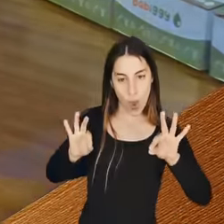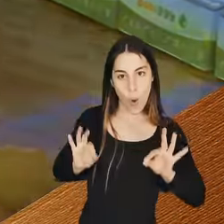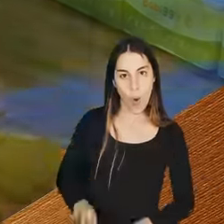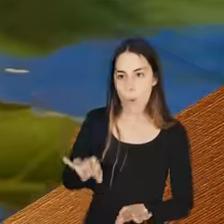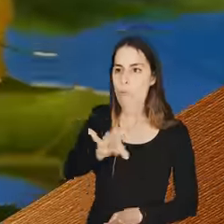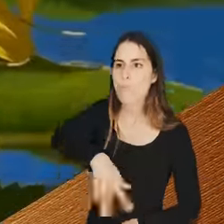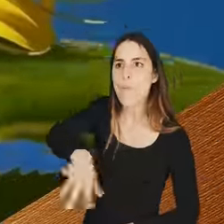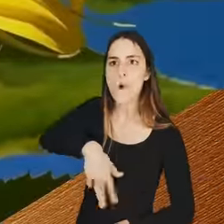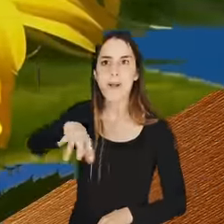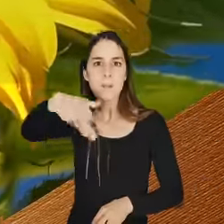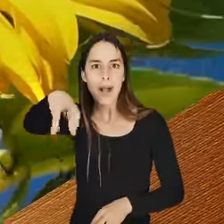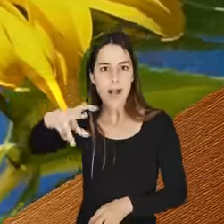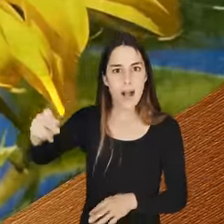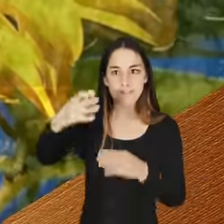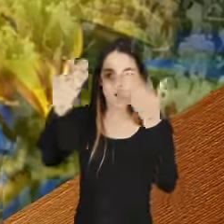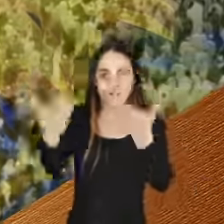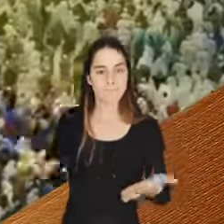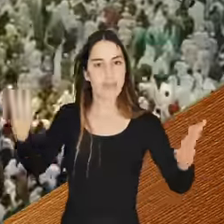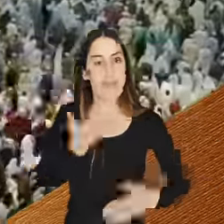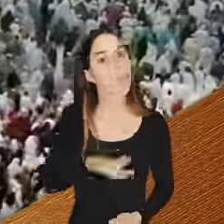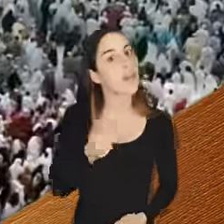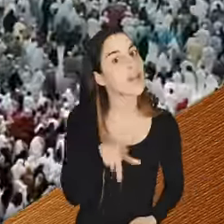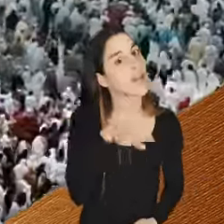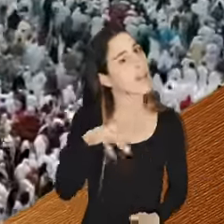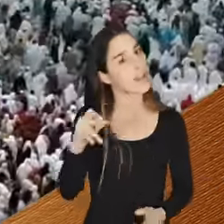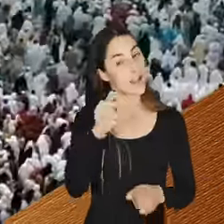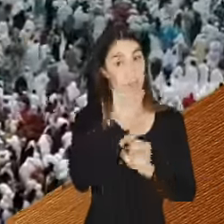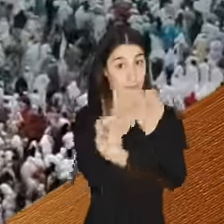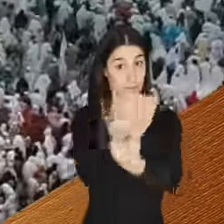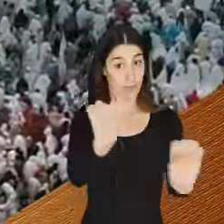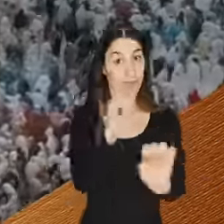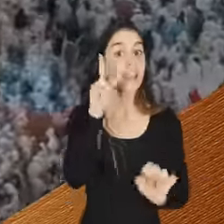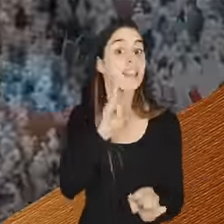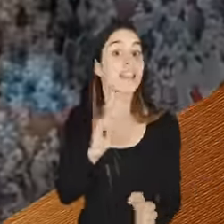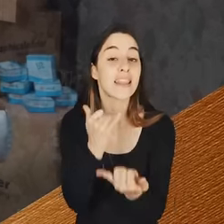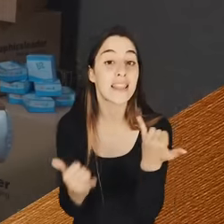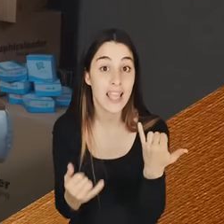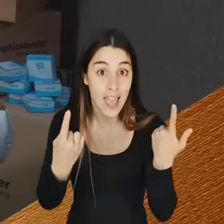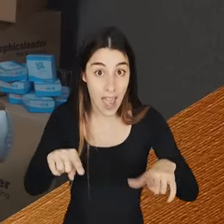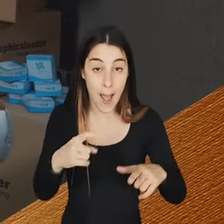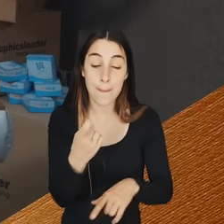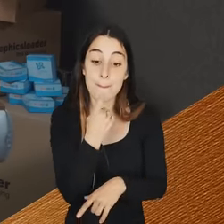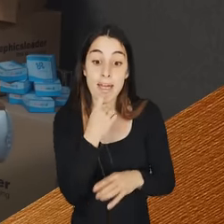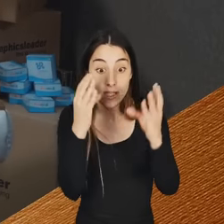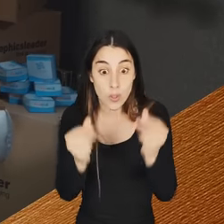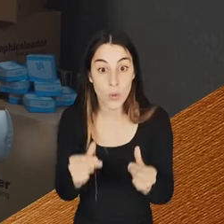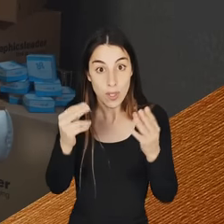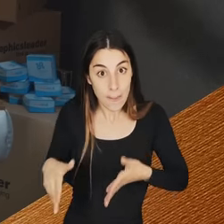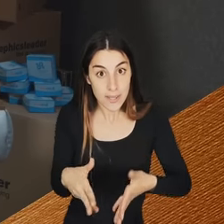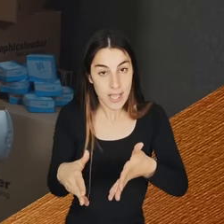fazer aqui na Babiga? E Joana, Dona Carla em casa, você tem uma tia que anda curvada a contar as pedras do passeio. Não se preocupe